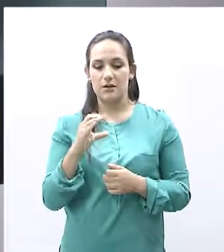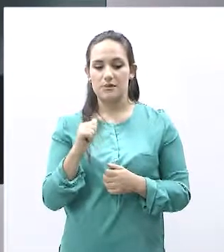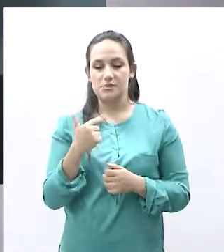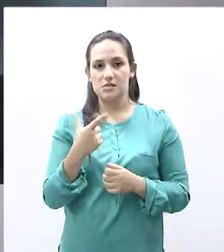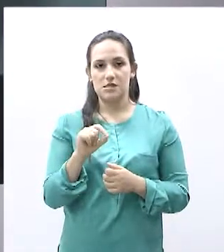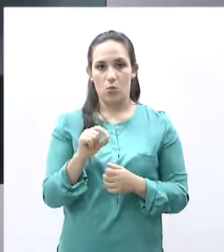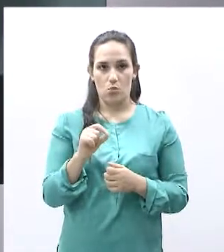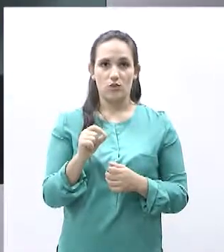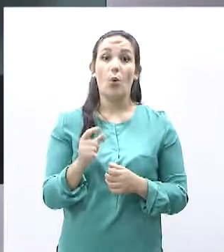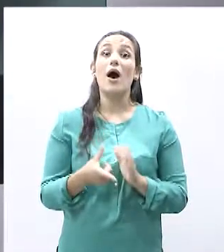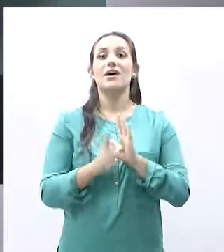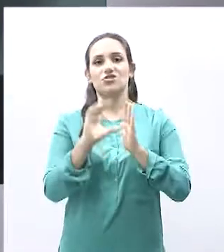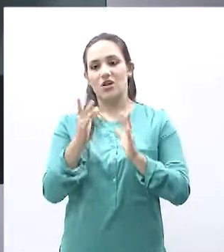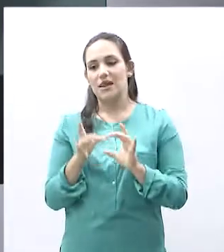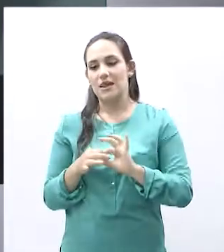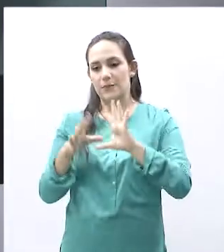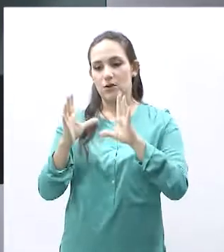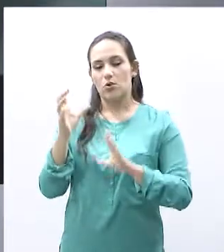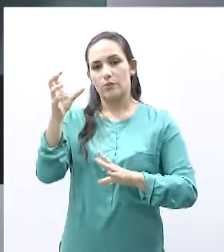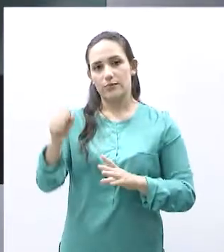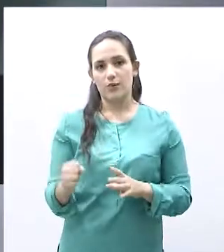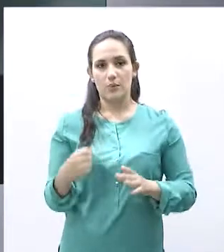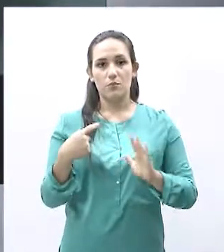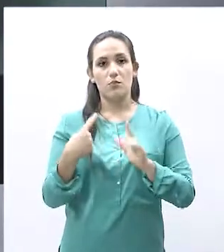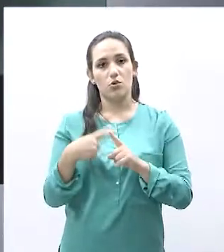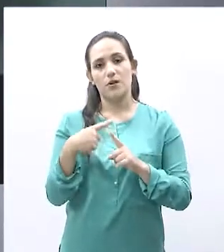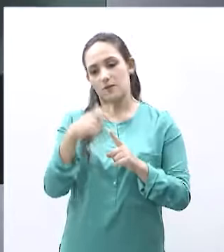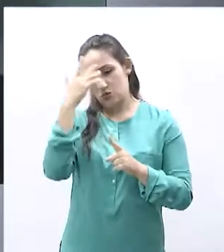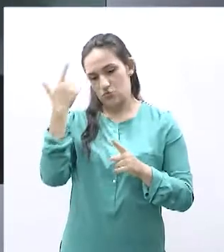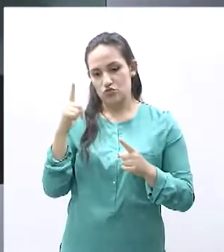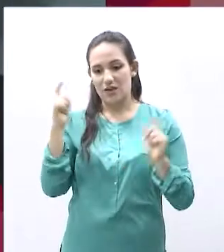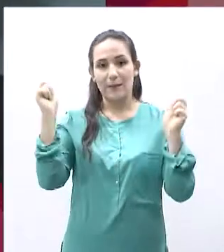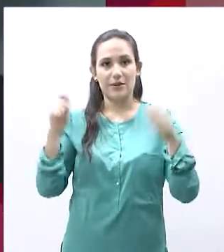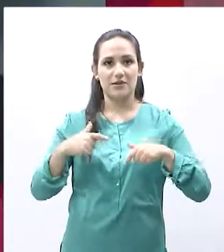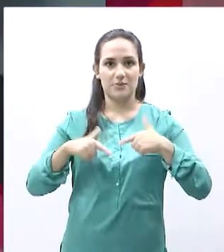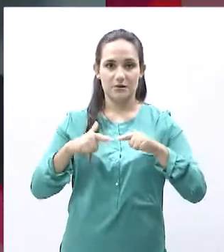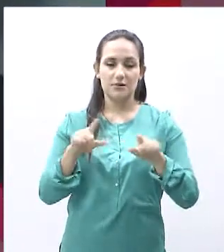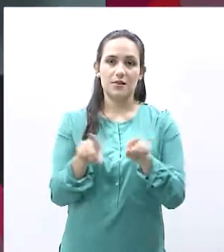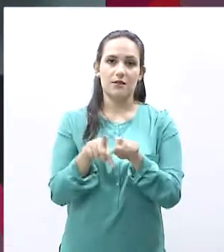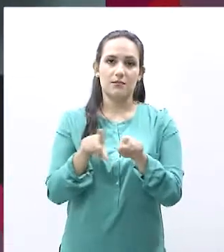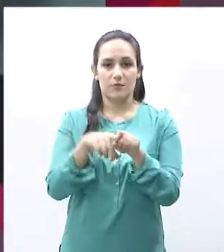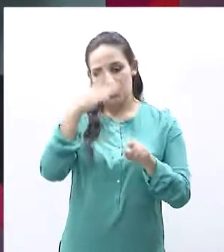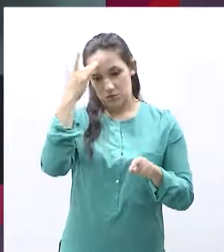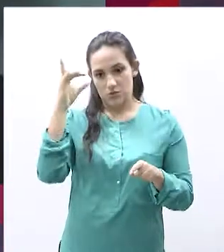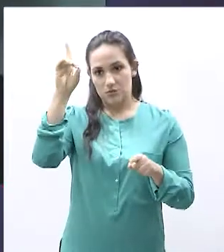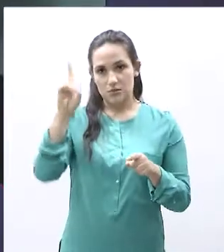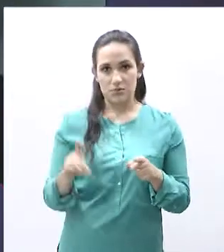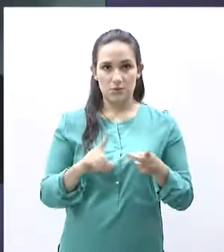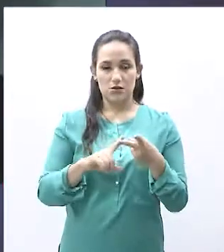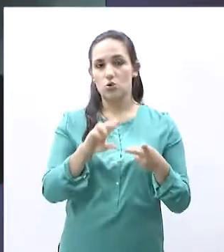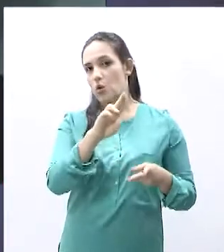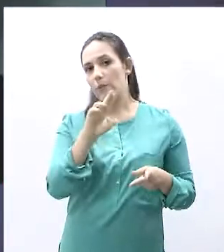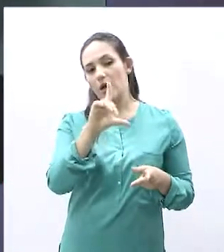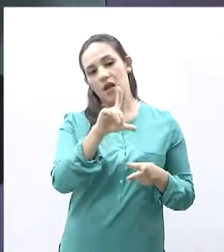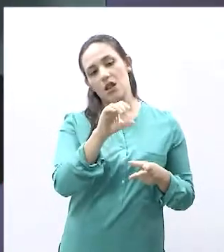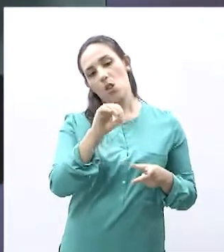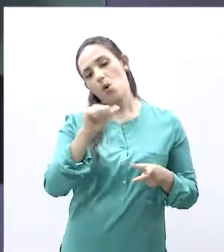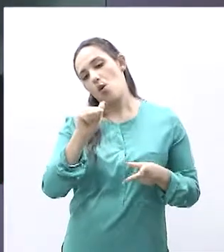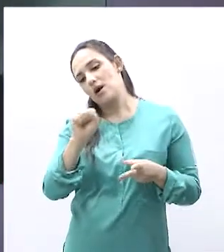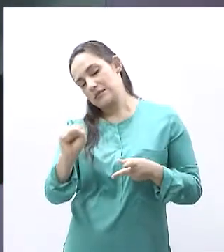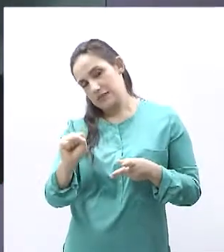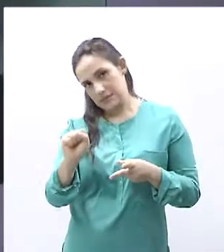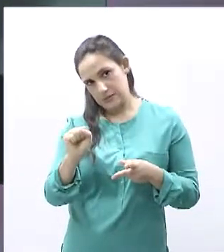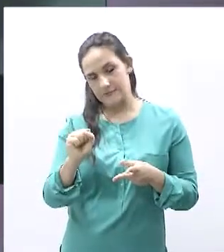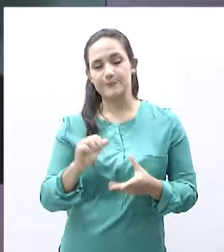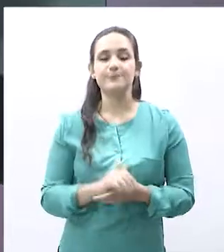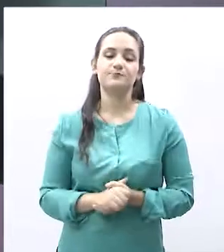incapacidade, a gente teve também as antecipações dos benefícios dos BPCs, que são os conhecidos LOAS, né? E